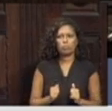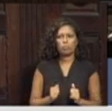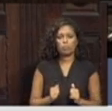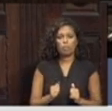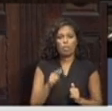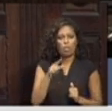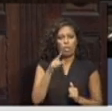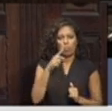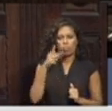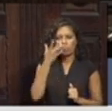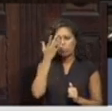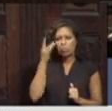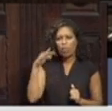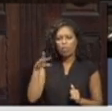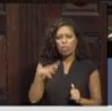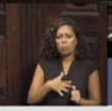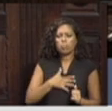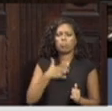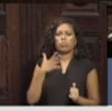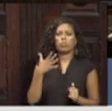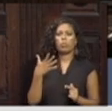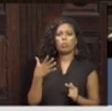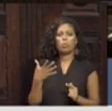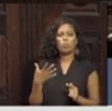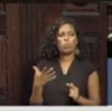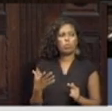de grupos